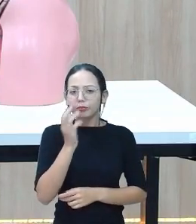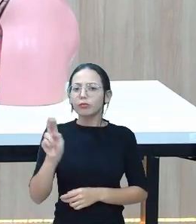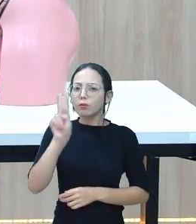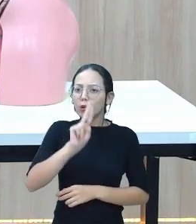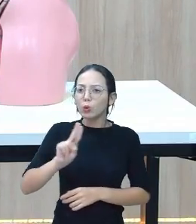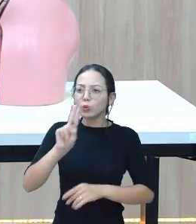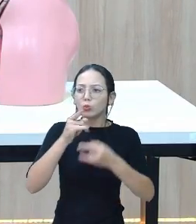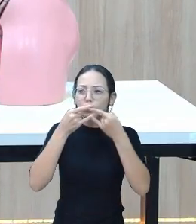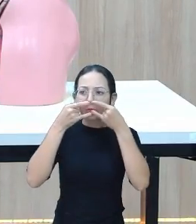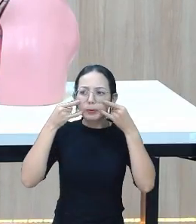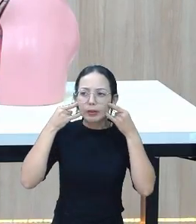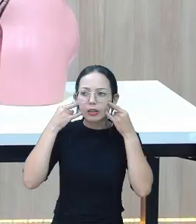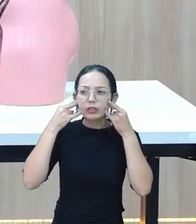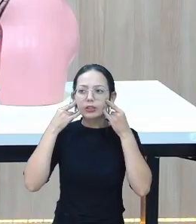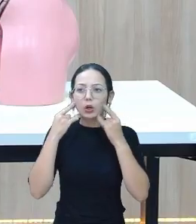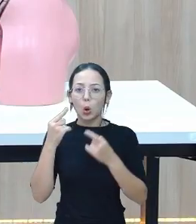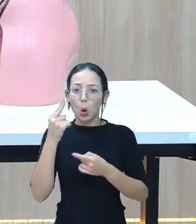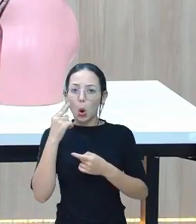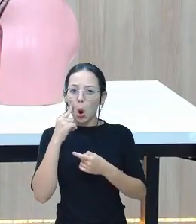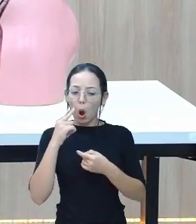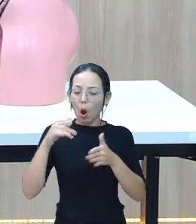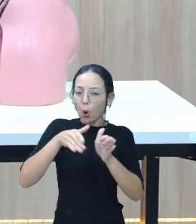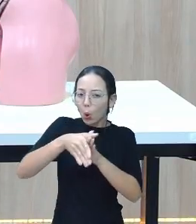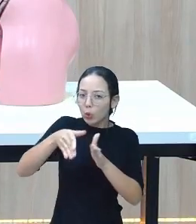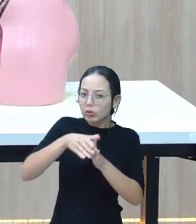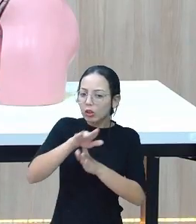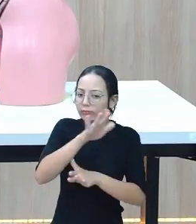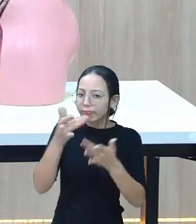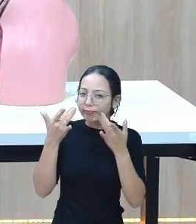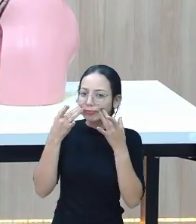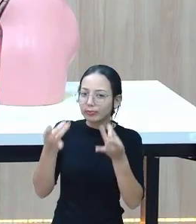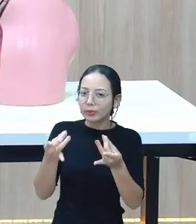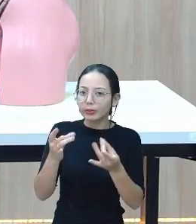Use máscara. Sigam o meu conselho, tá certo, pessoal?